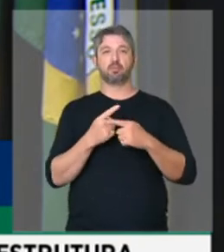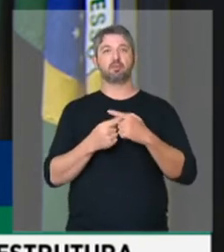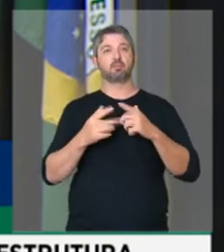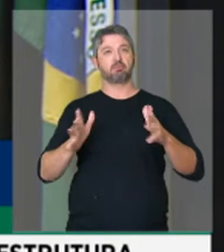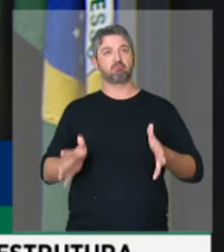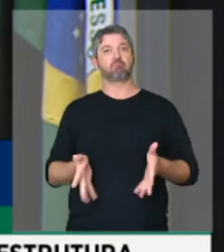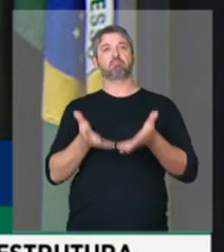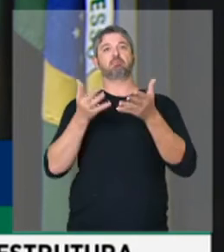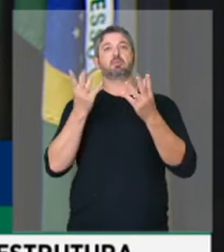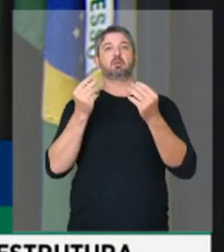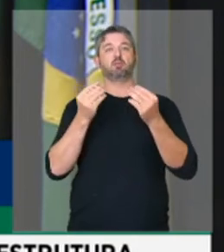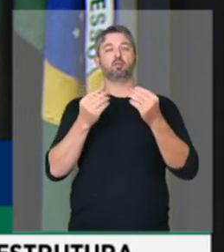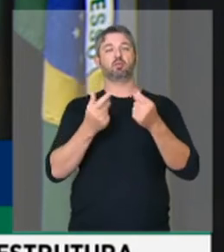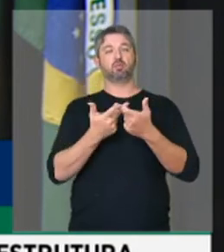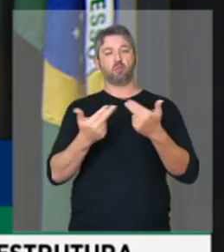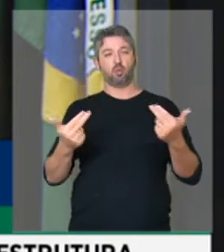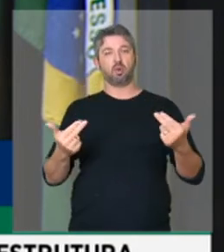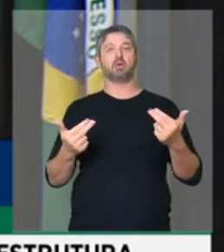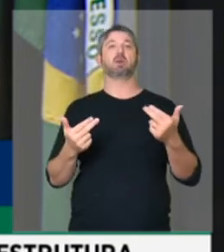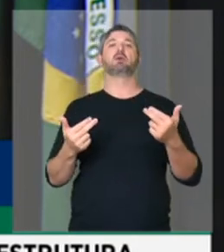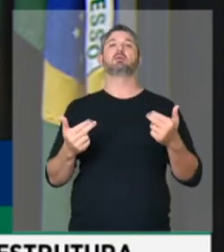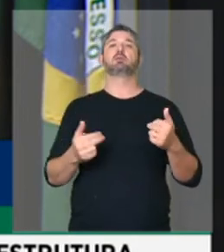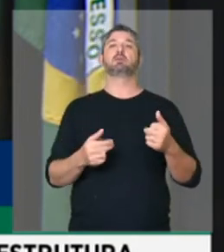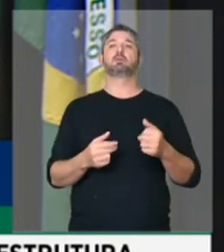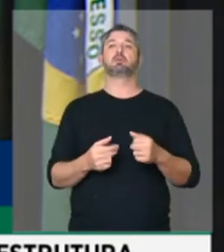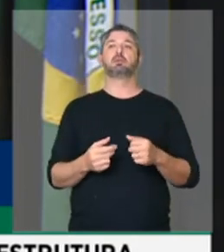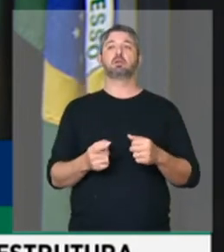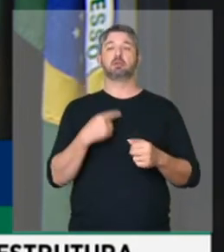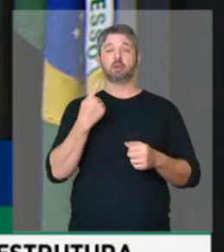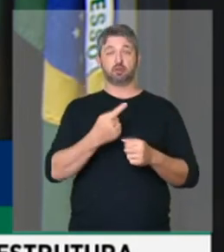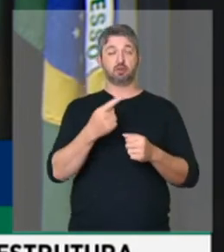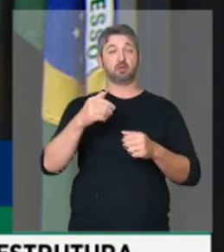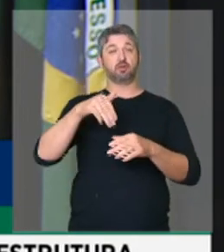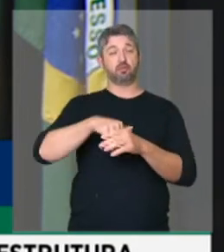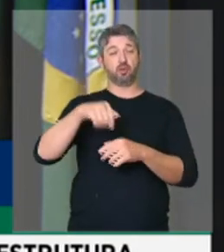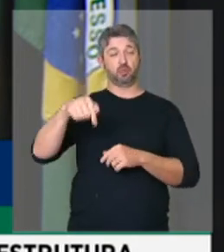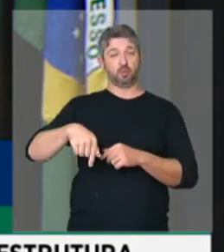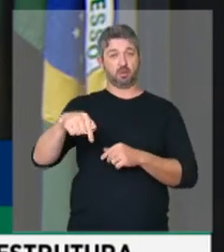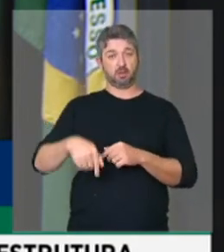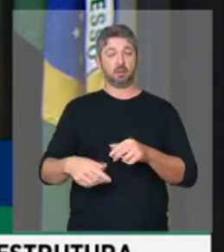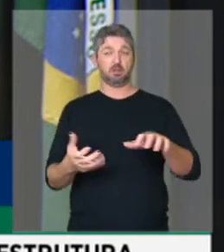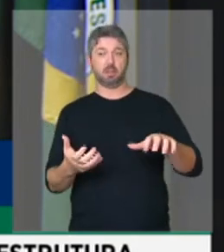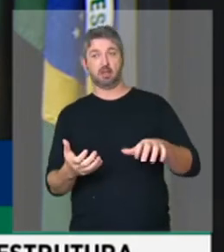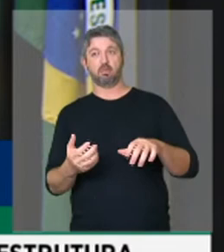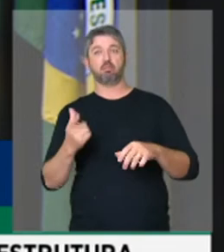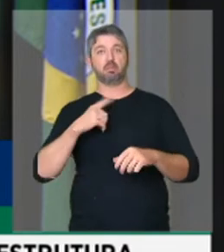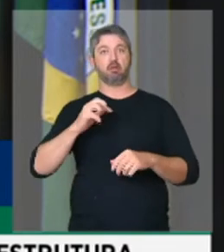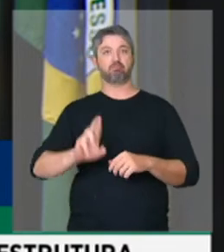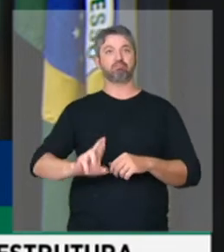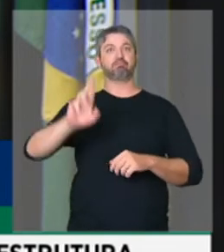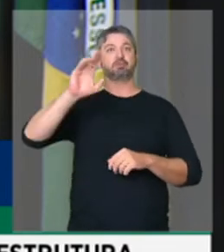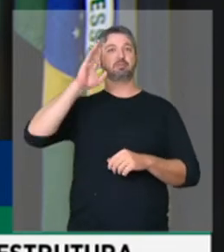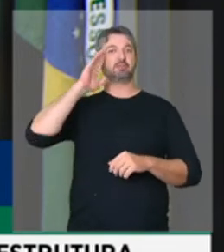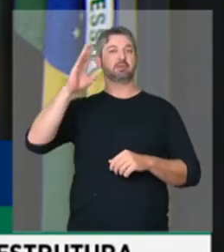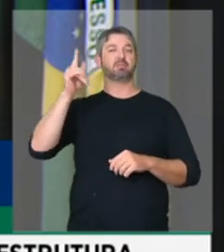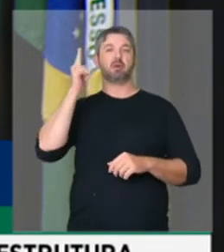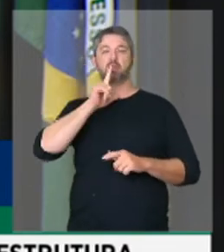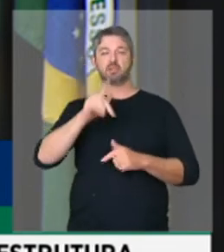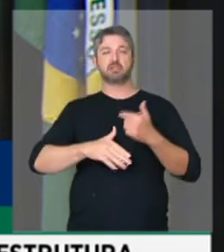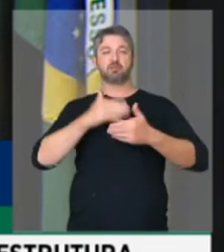como tem encorajado outras matérias que colocam esse parlamento na vanguarda pela retomada do